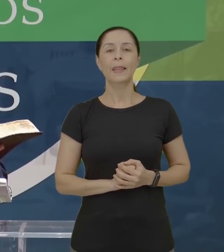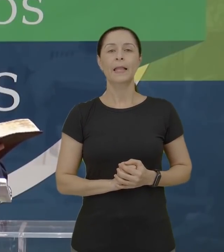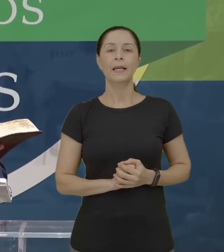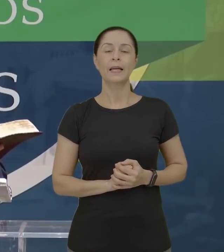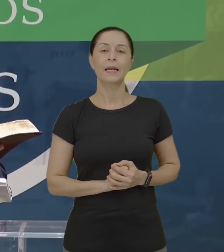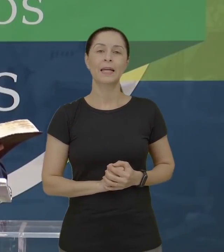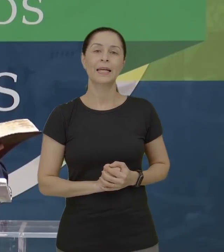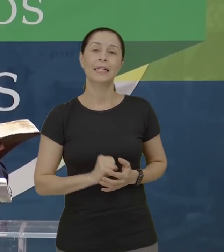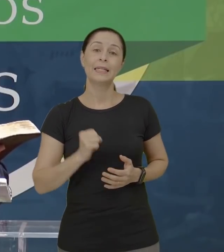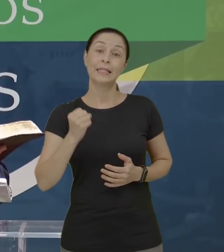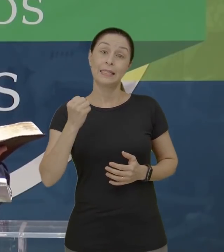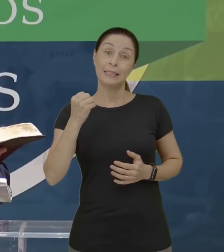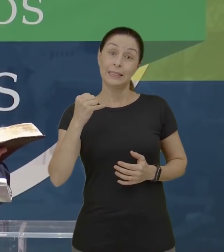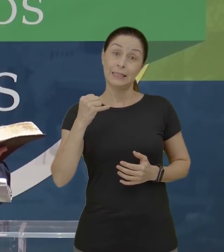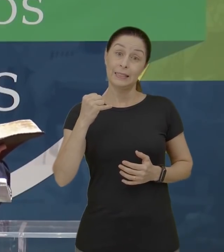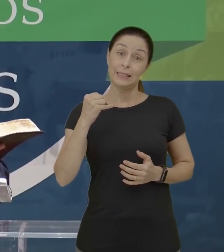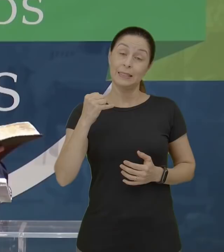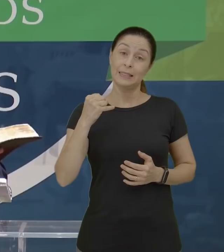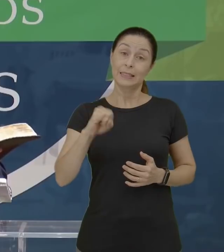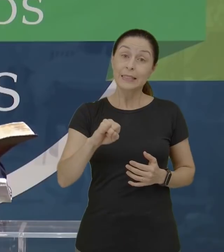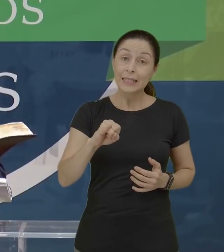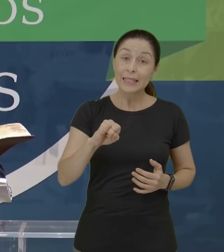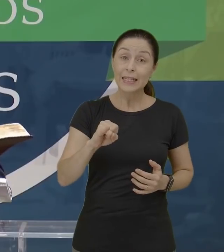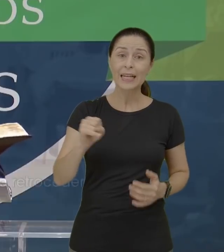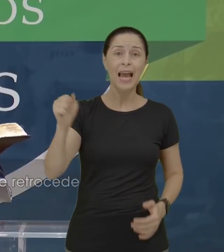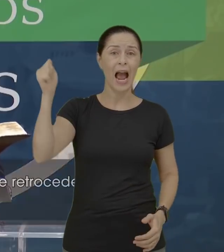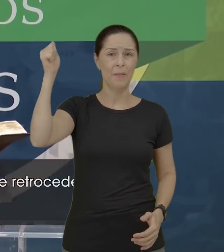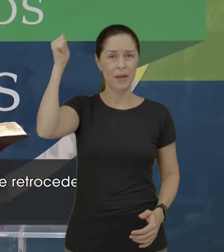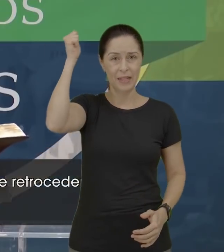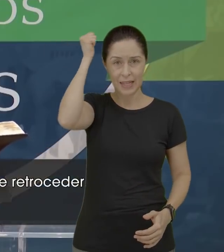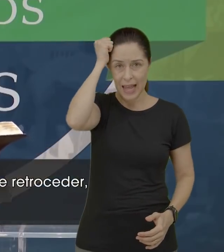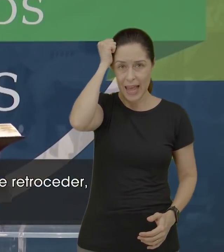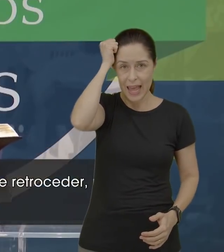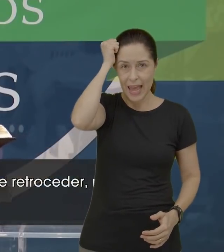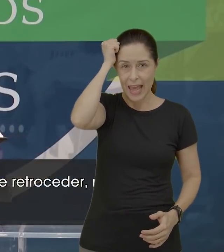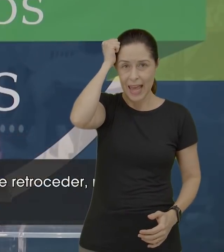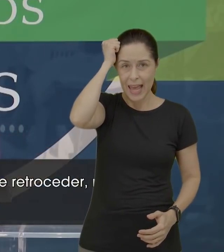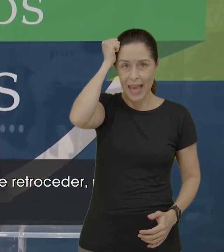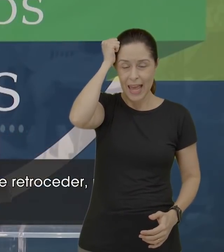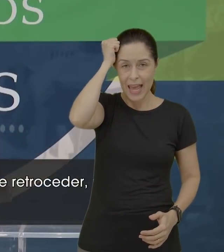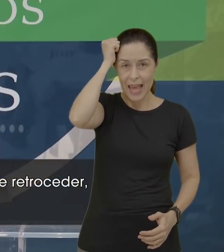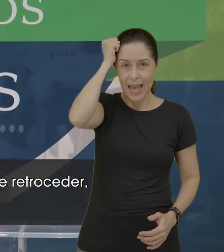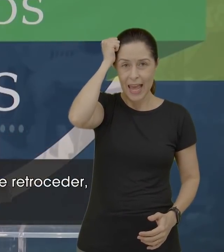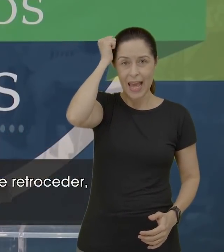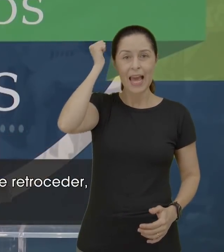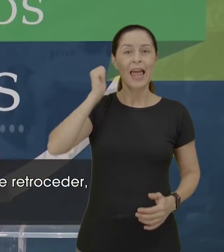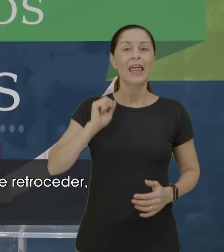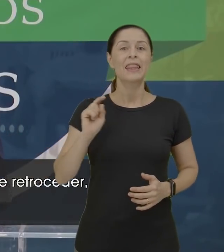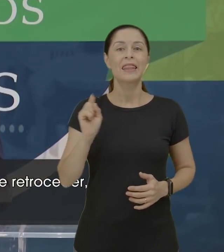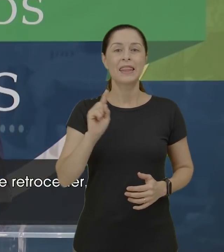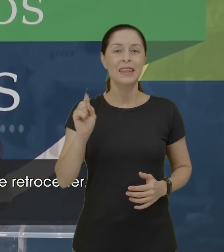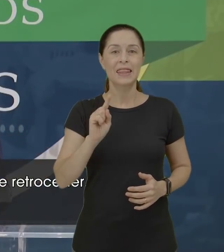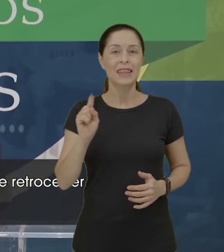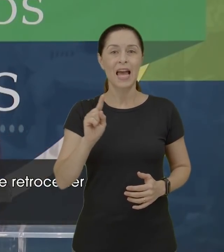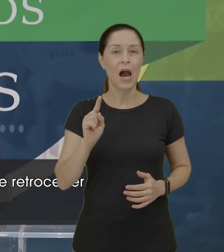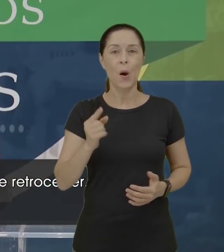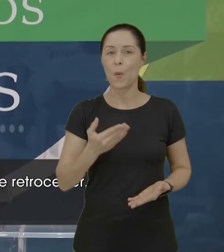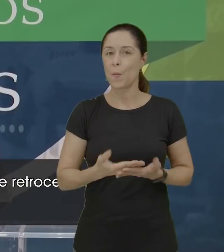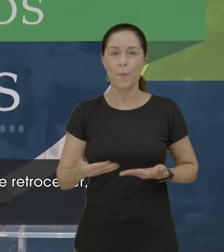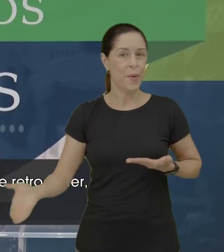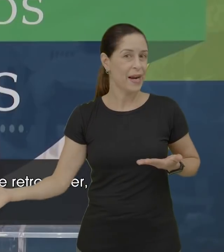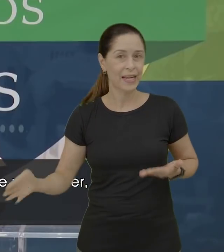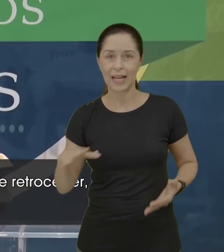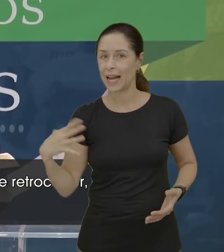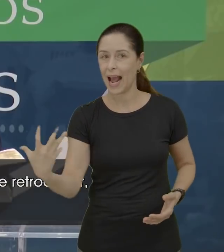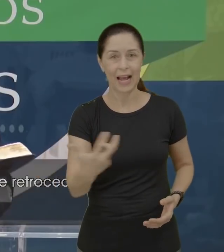diz assim, 10:38, se retroceder, nele não se comprais a minha alma. Ele está falando de quem?